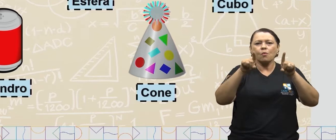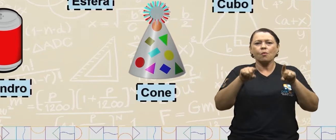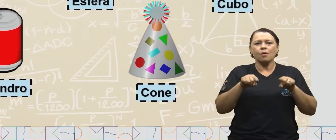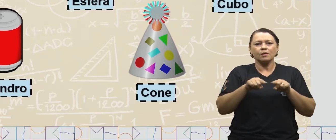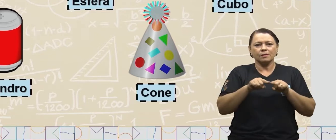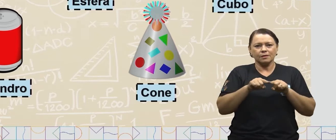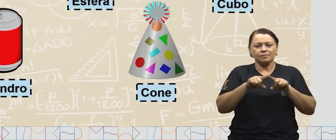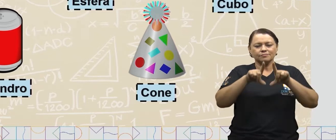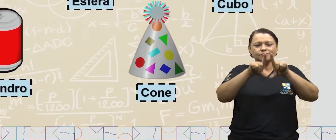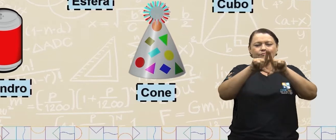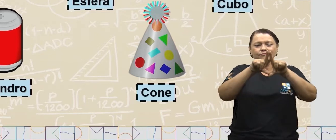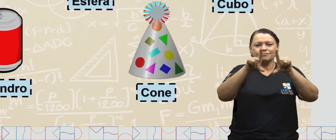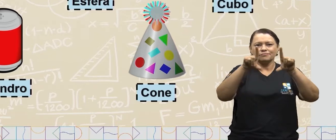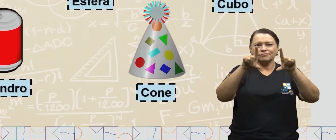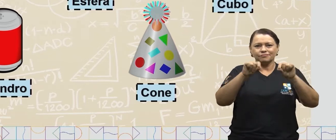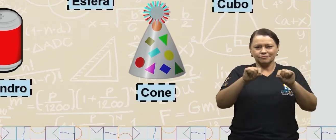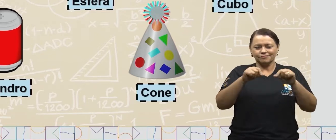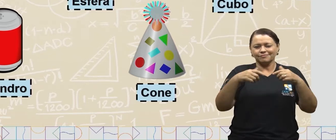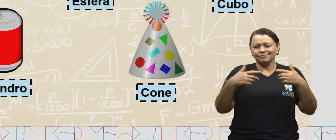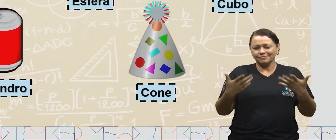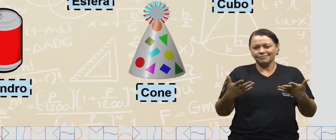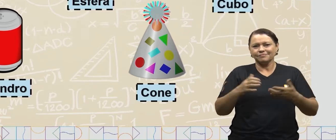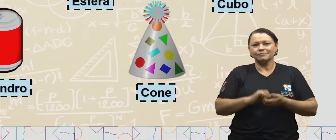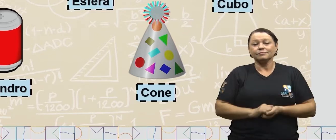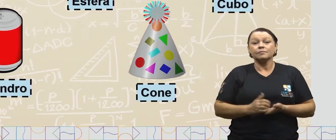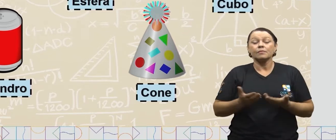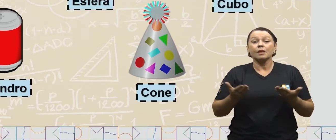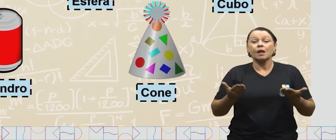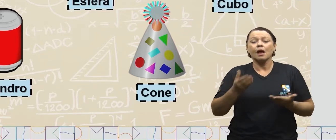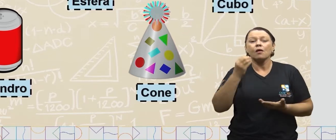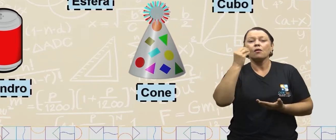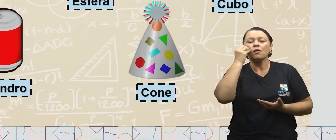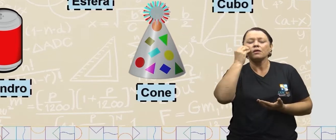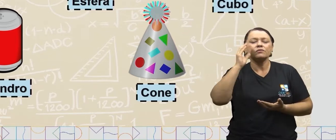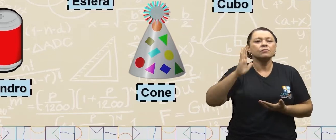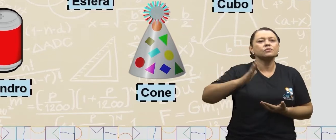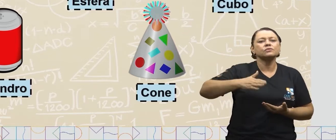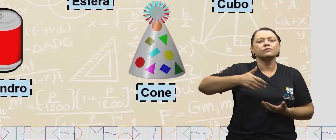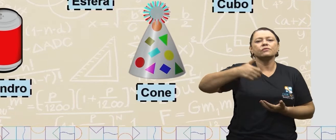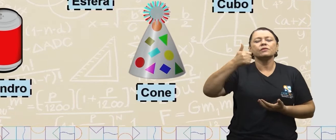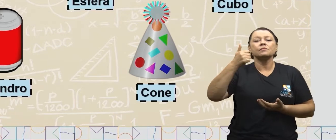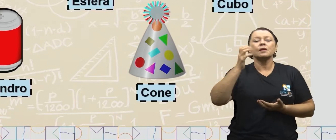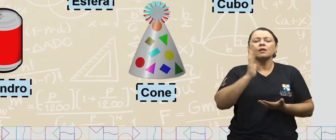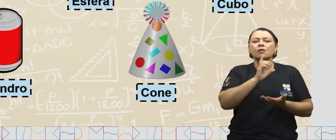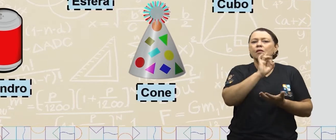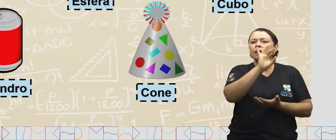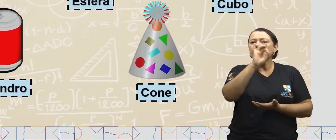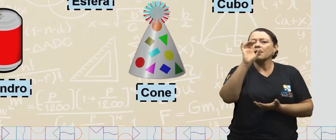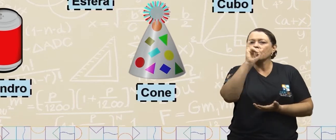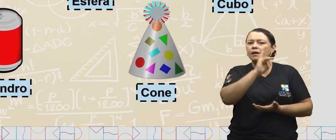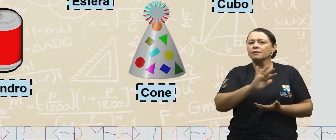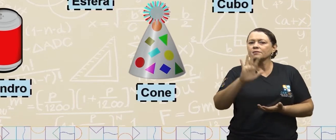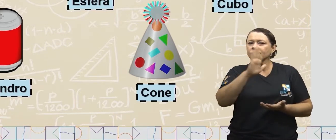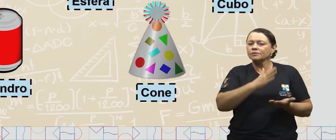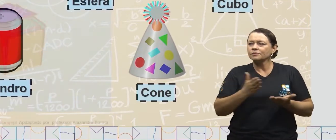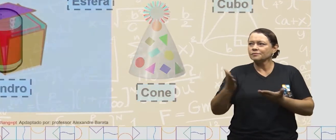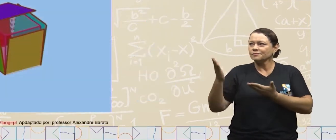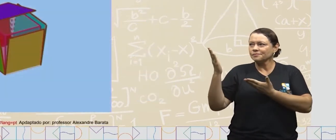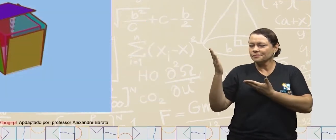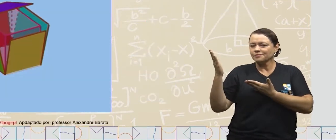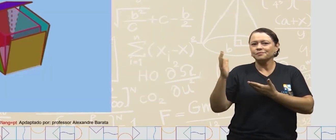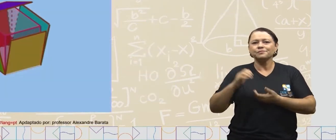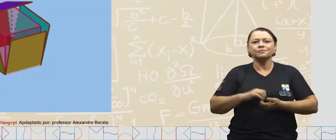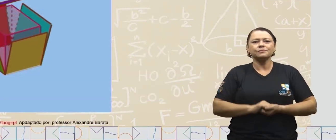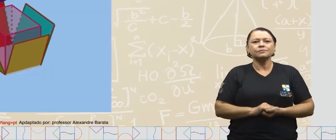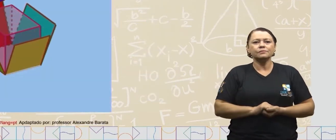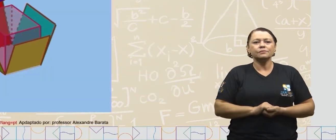do quadrado. Agora, vamos ver melhor cada uma dessas figuras e as suas planificações. Vamos lá.